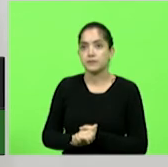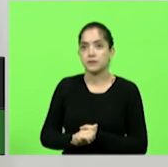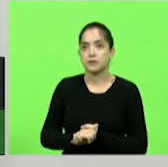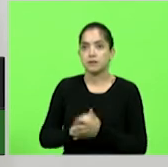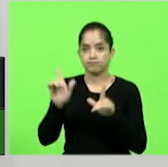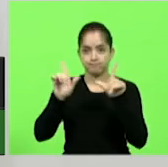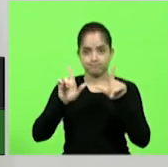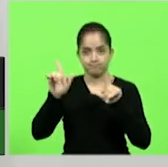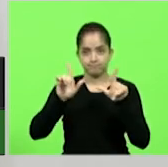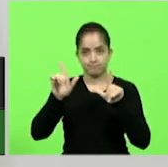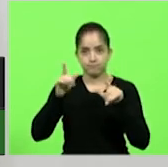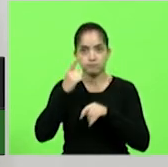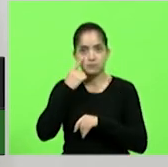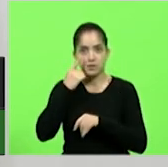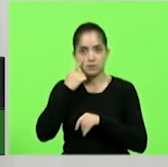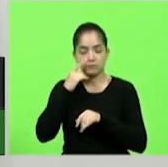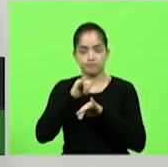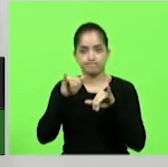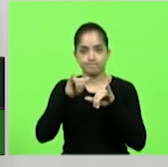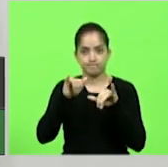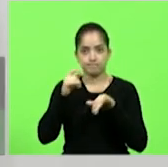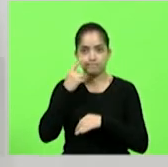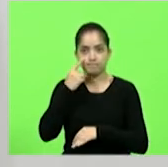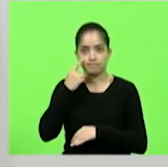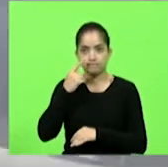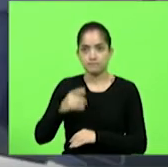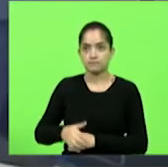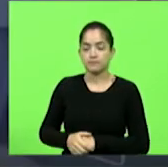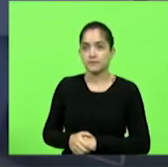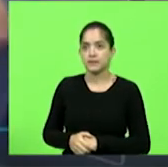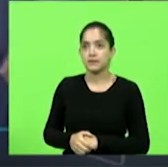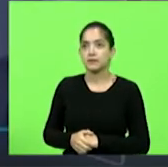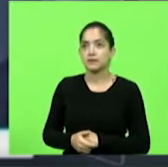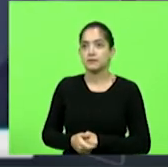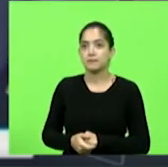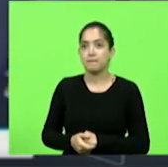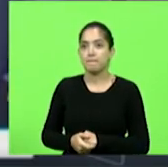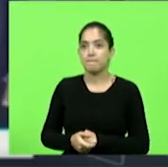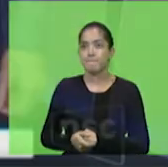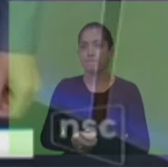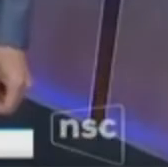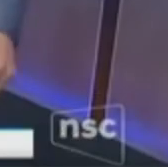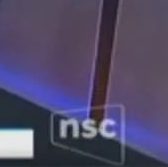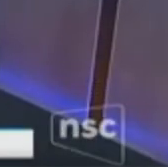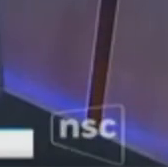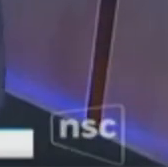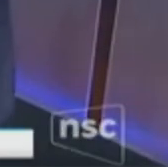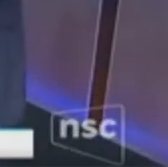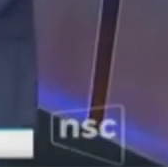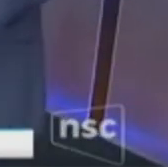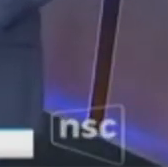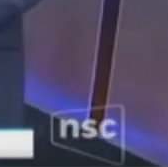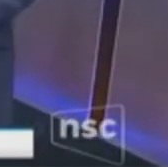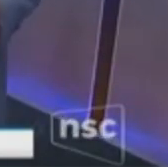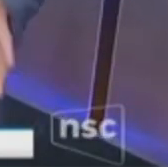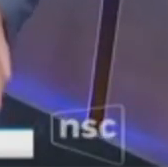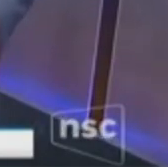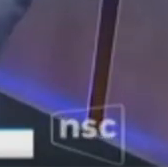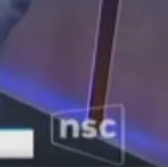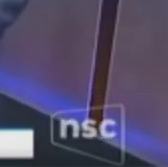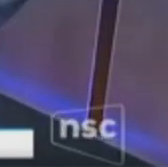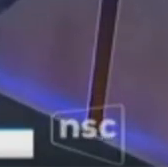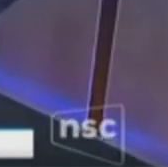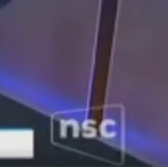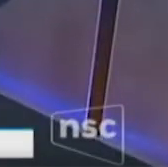imprensa. Coloca lá. Olha, faz tempo que o contorno viário de Seara, no oeste do estado, está